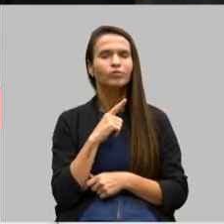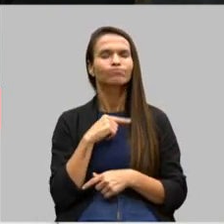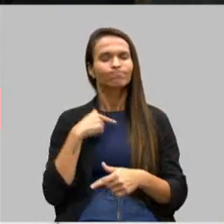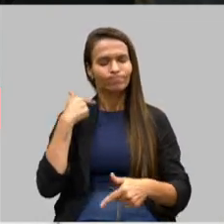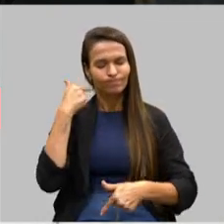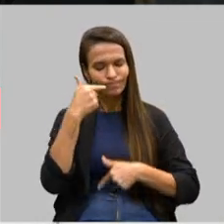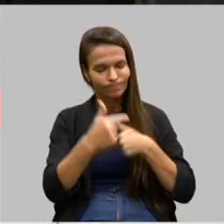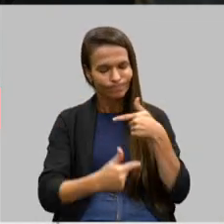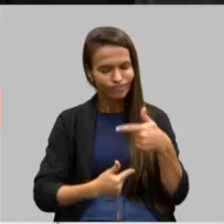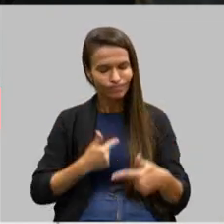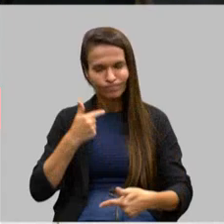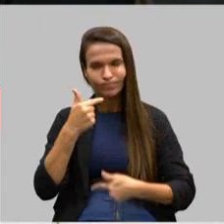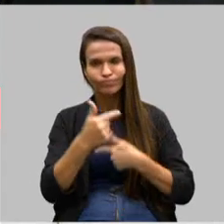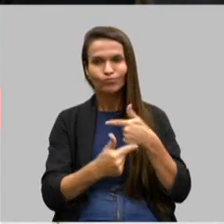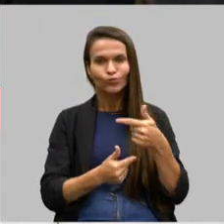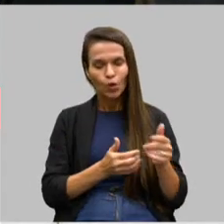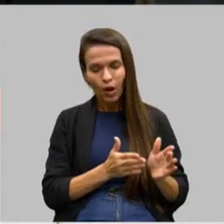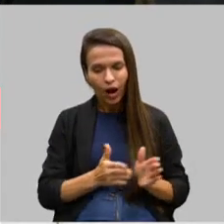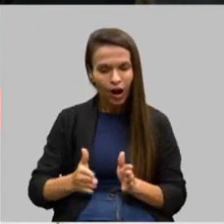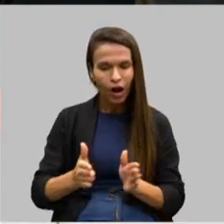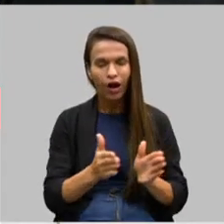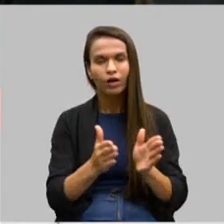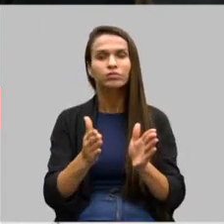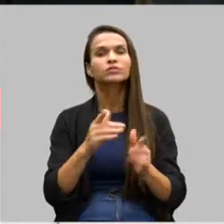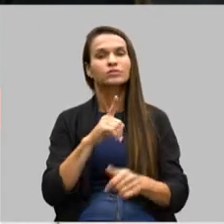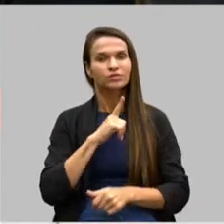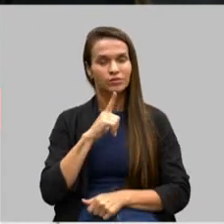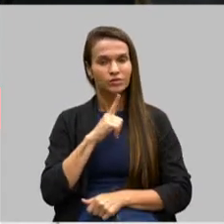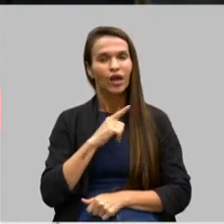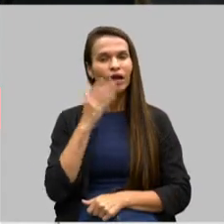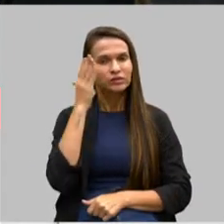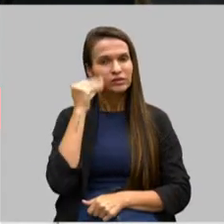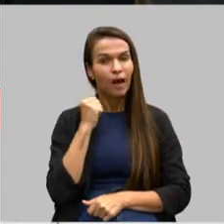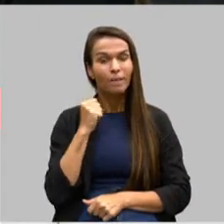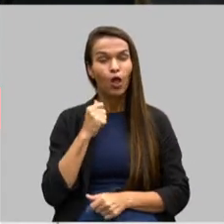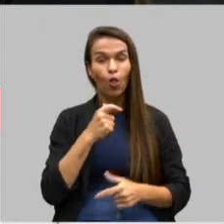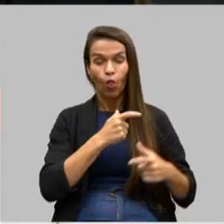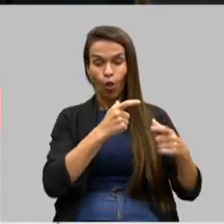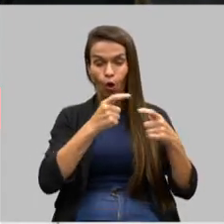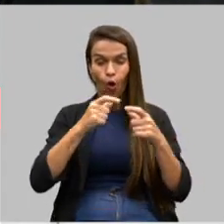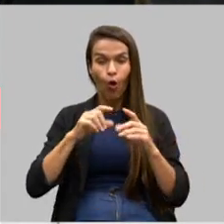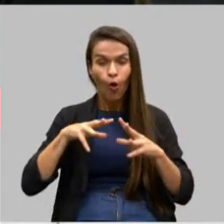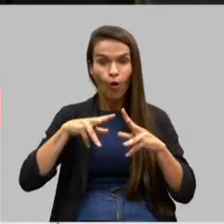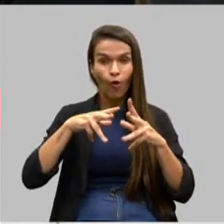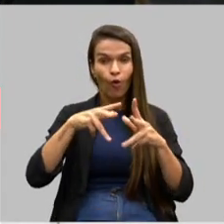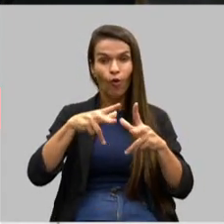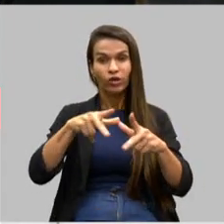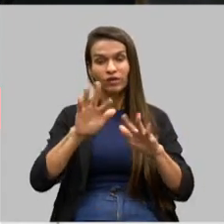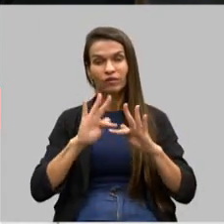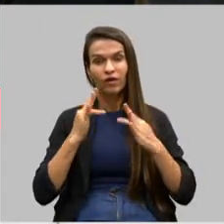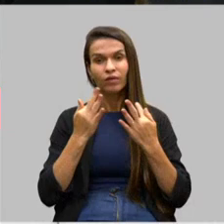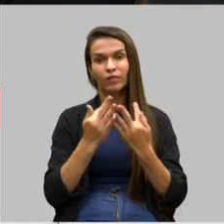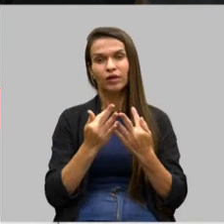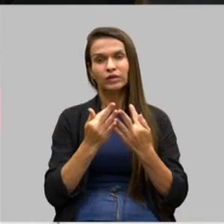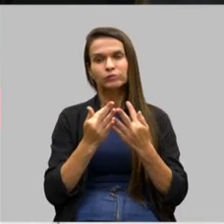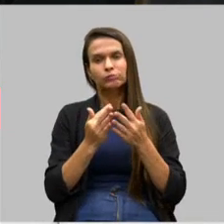há um árduo caminho pela frente, porque a gente sabe que nem todas as famílias ainda conseguiram